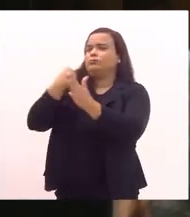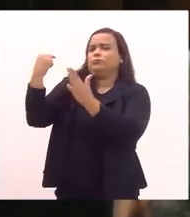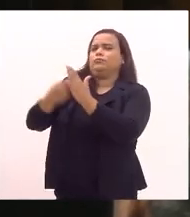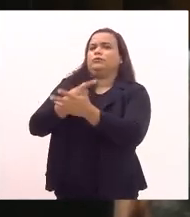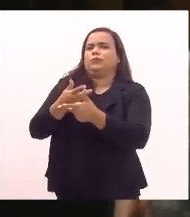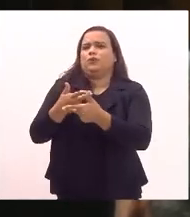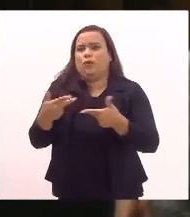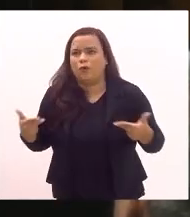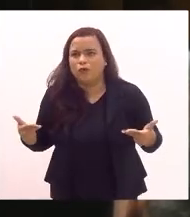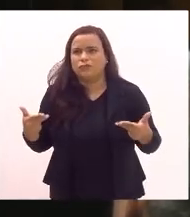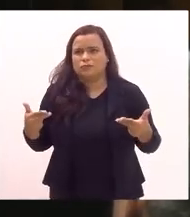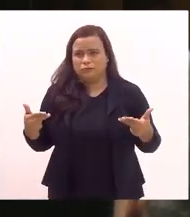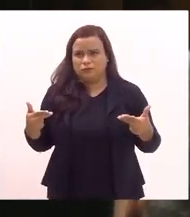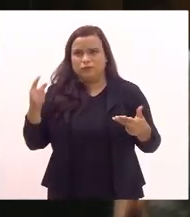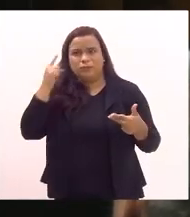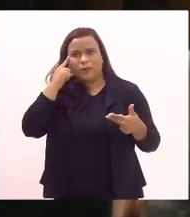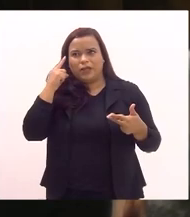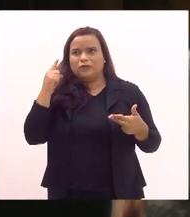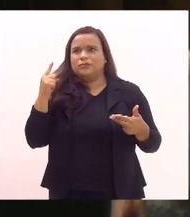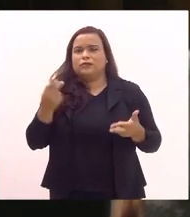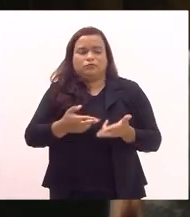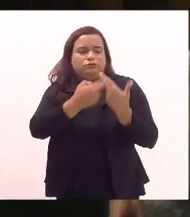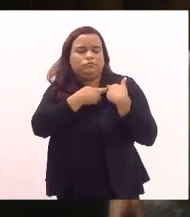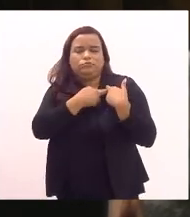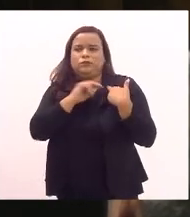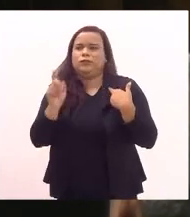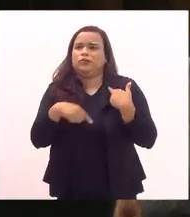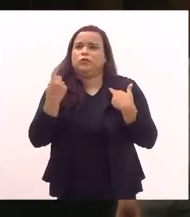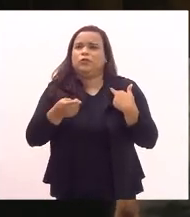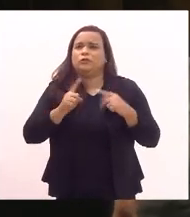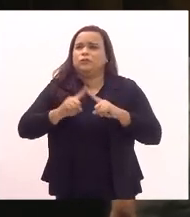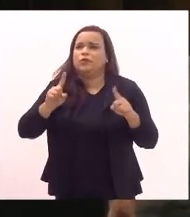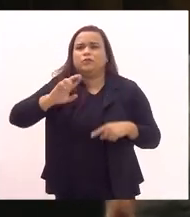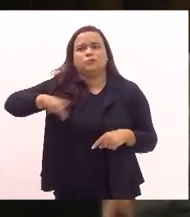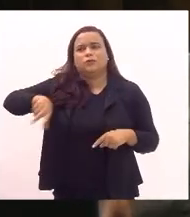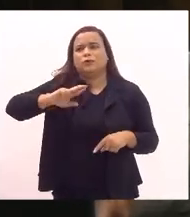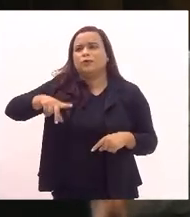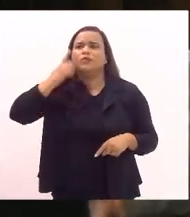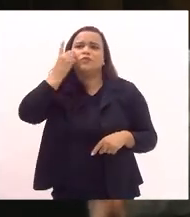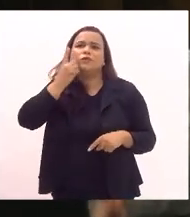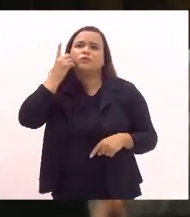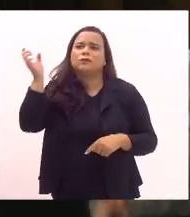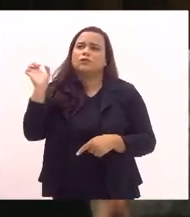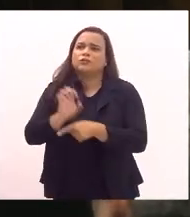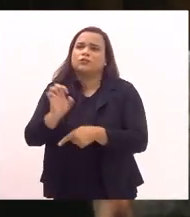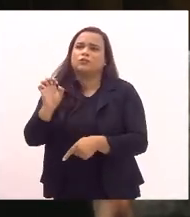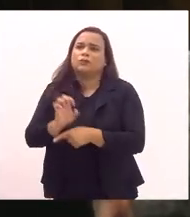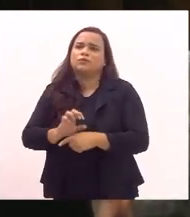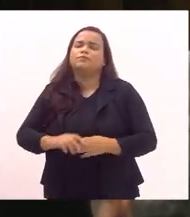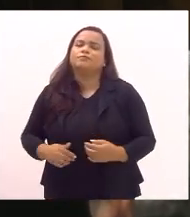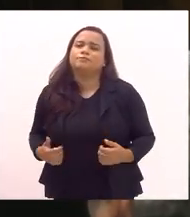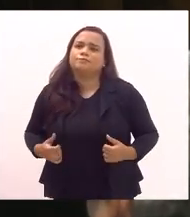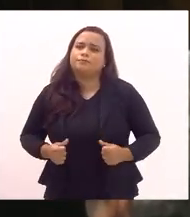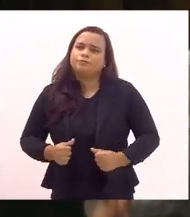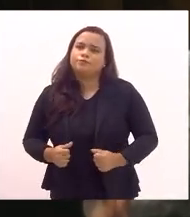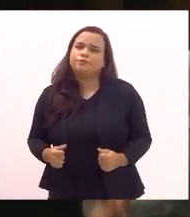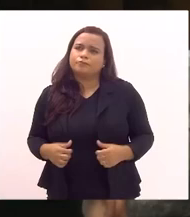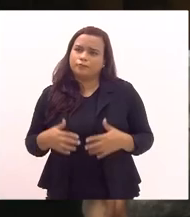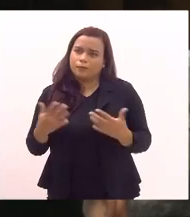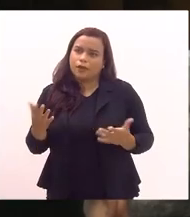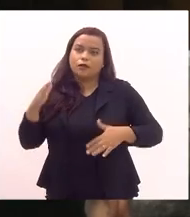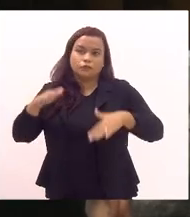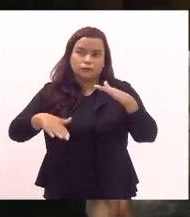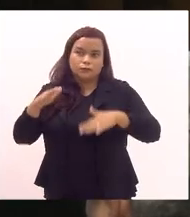algumas coisas algumas atribuições que não são pertinentes a um deputado estadual né E